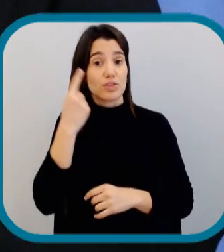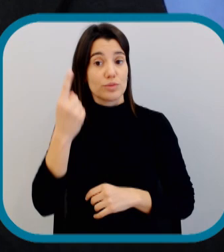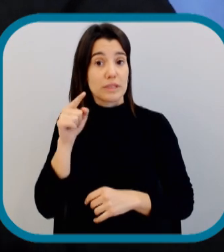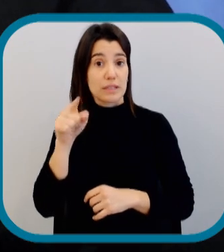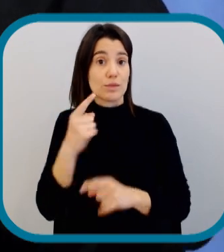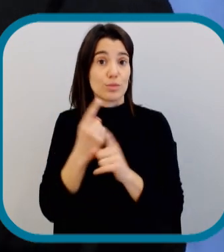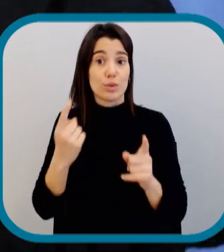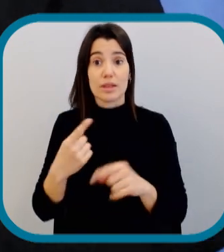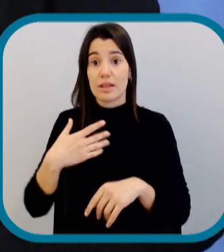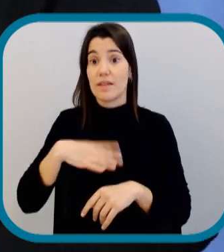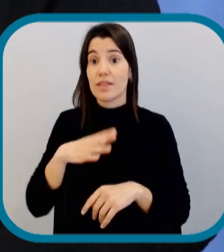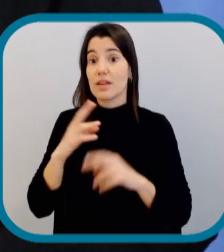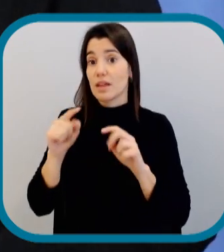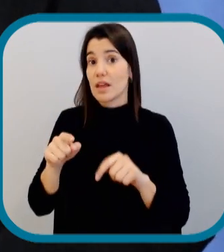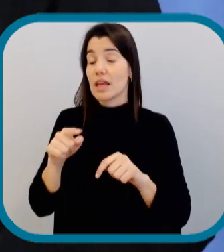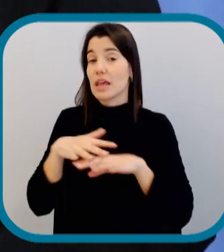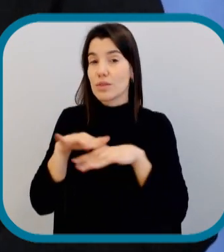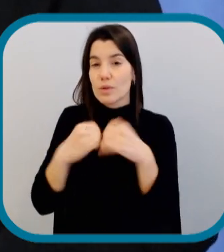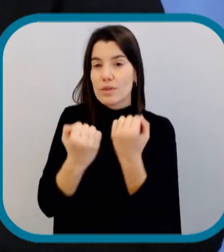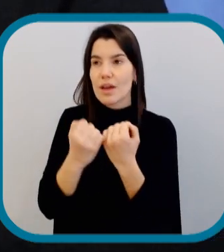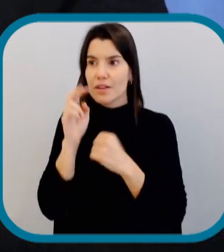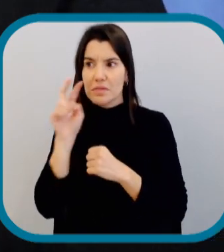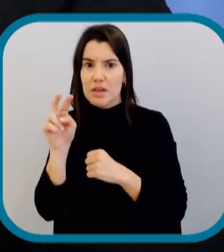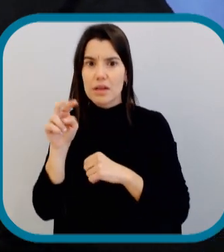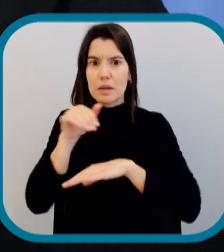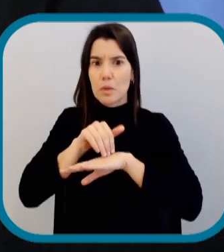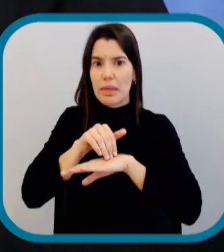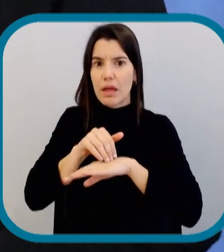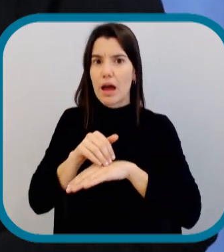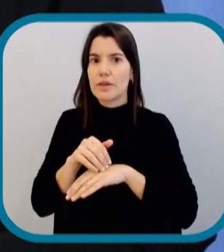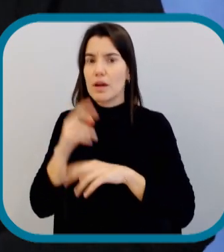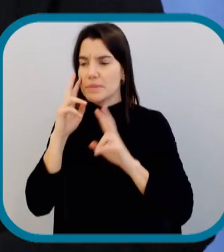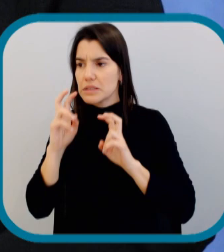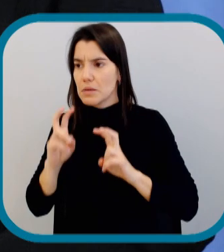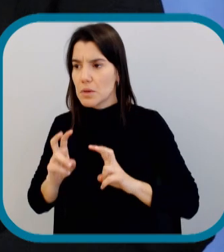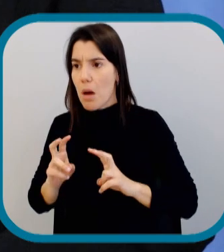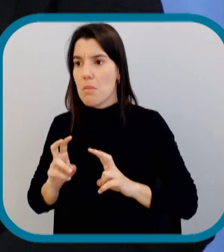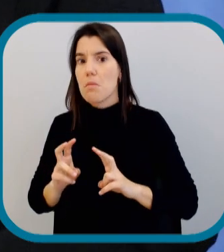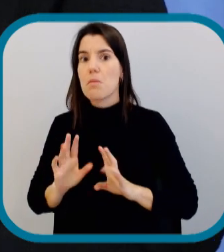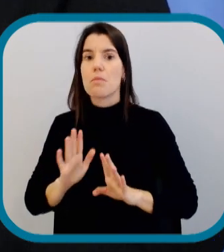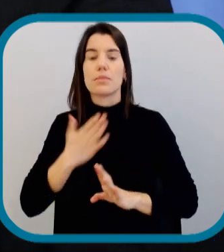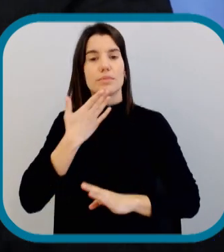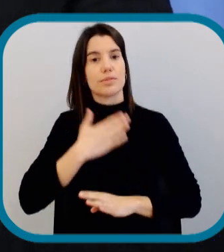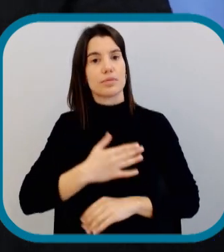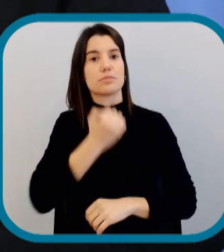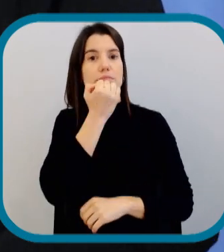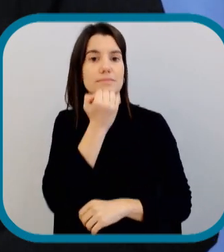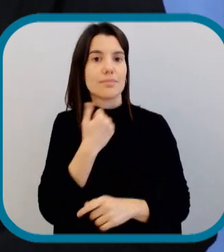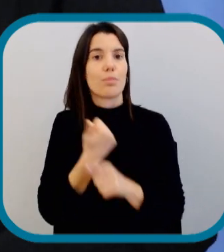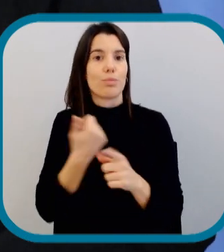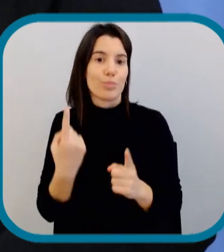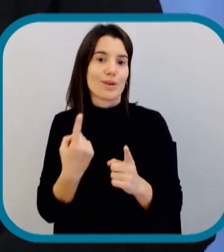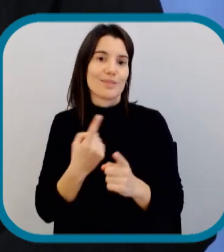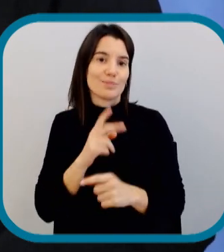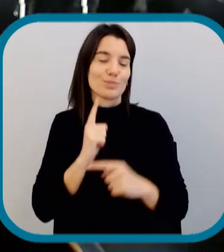atenção a isso, né? Porque íamos também sempre pesquisando nas redes sociais, ver os comentários e isso deixou-nos bastante satisfeitos porque o feedback